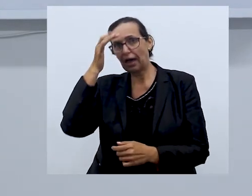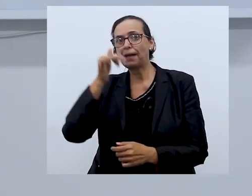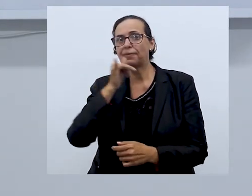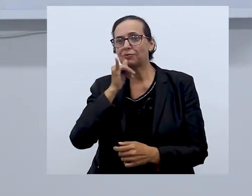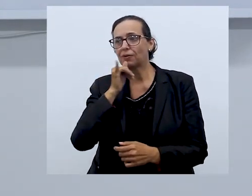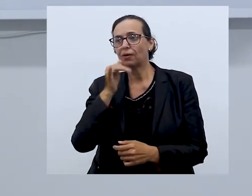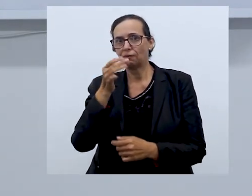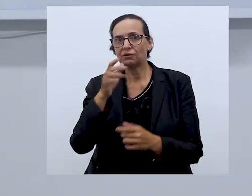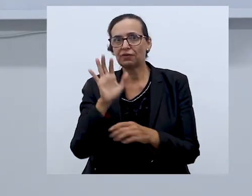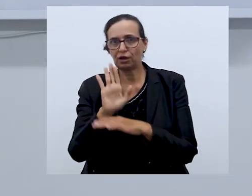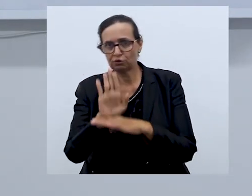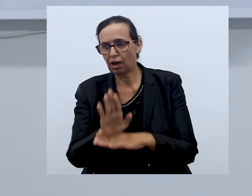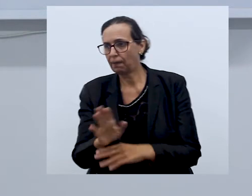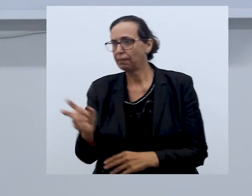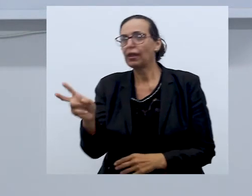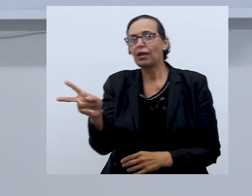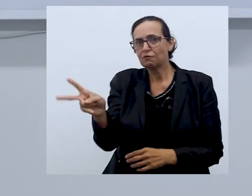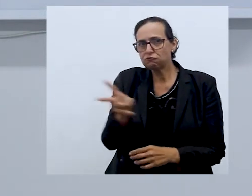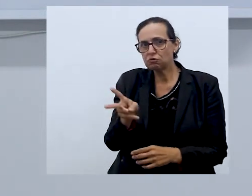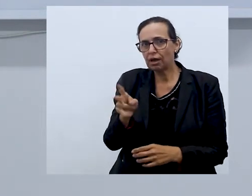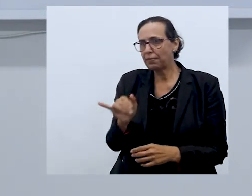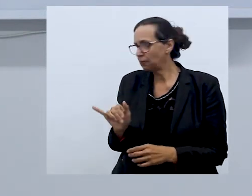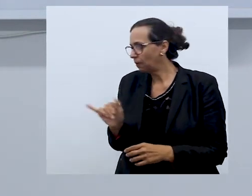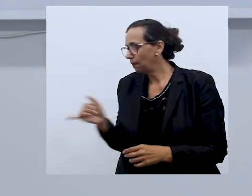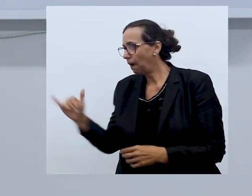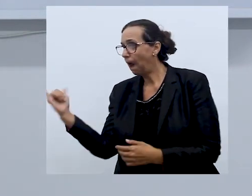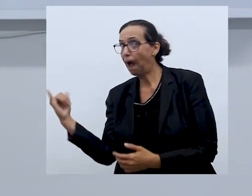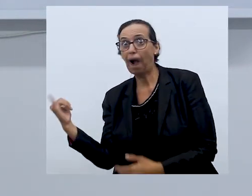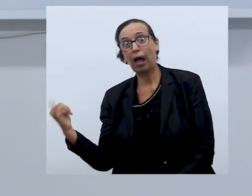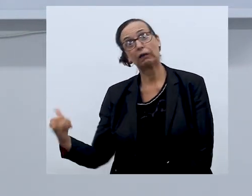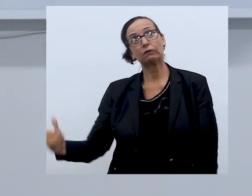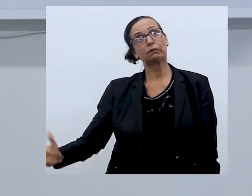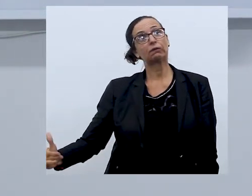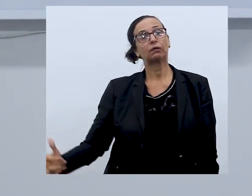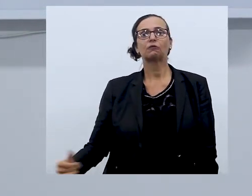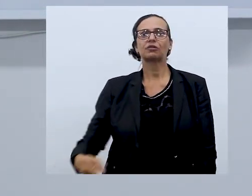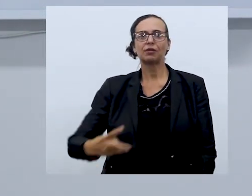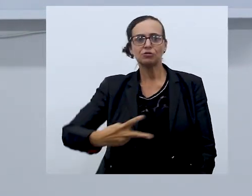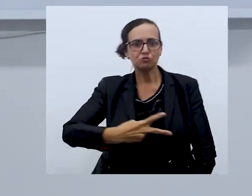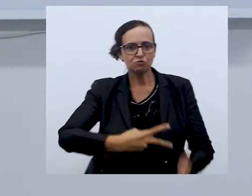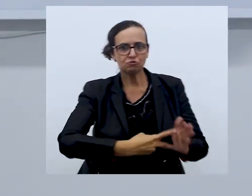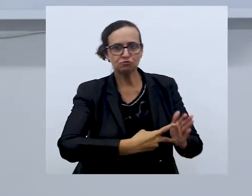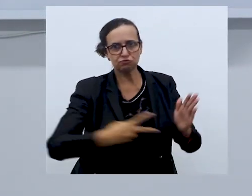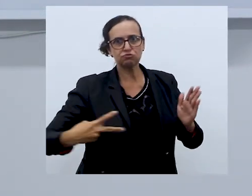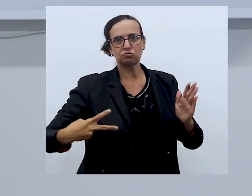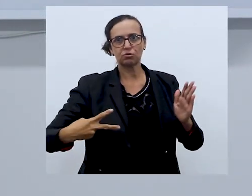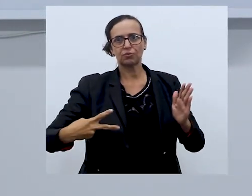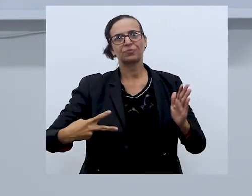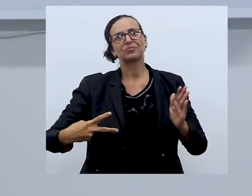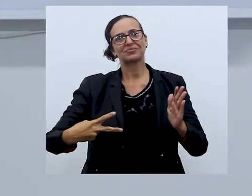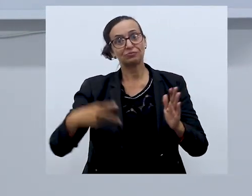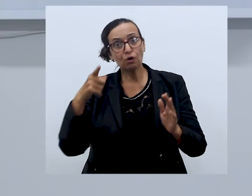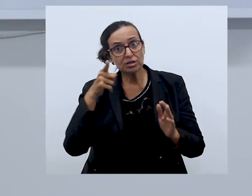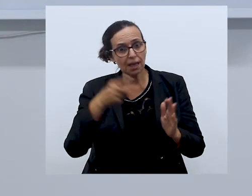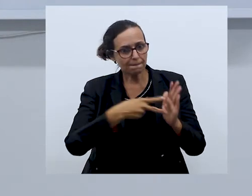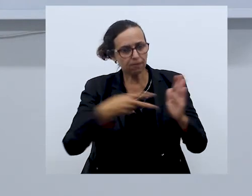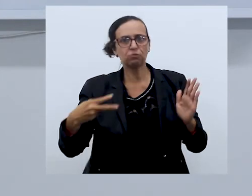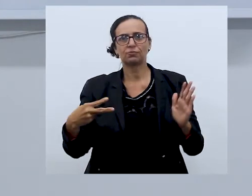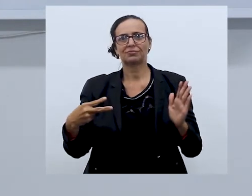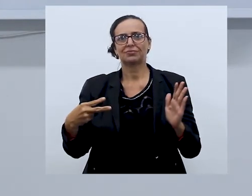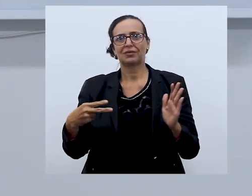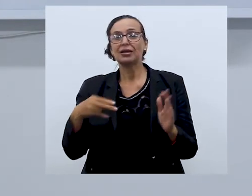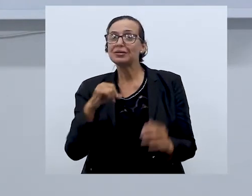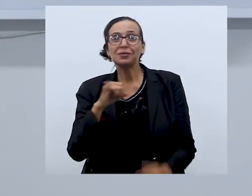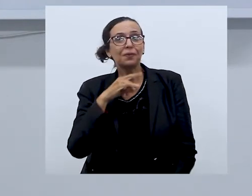feito são você retirar a fonte de eletricidade para ela parar de levar o choque, caso ela ainda tenha em contato com a